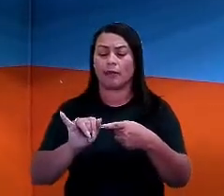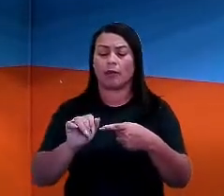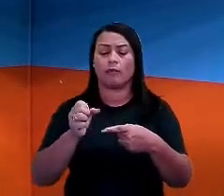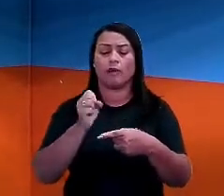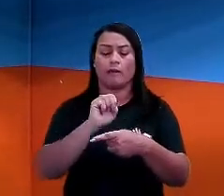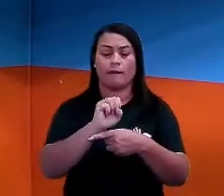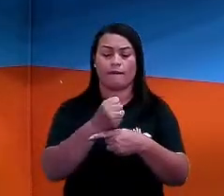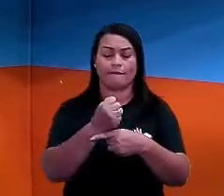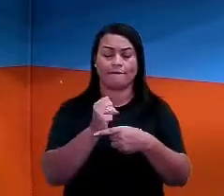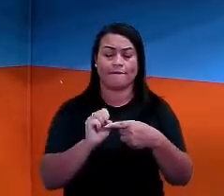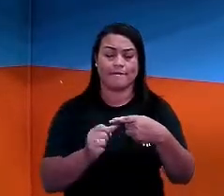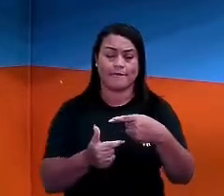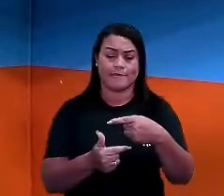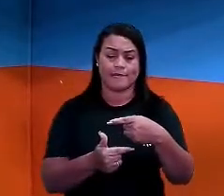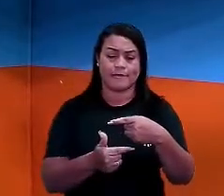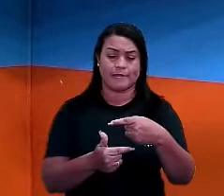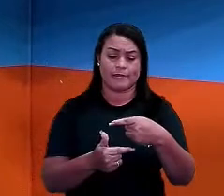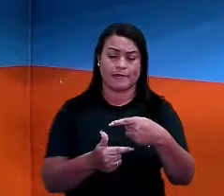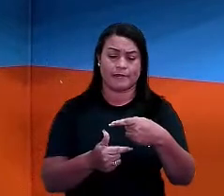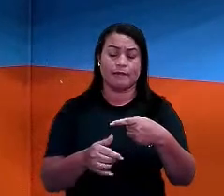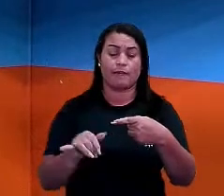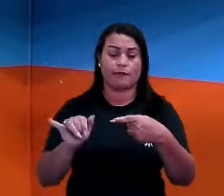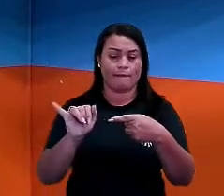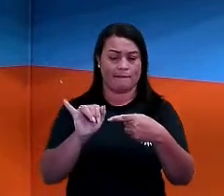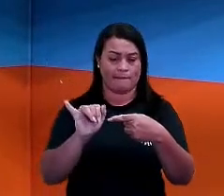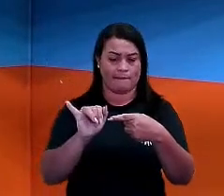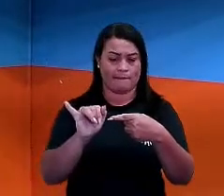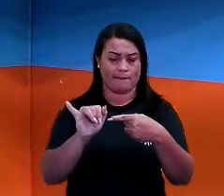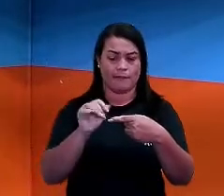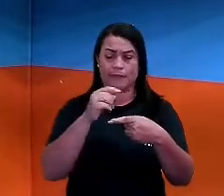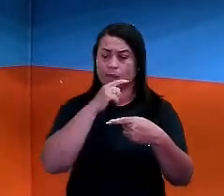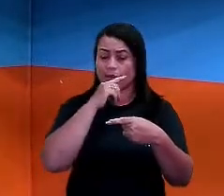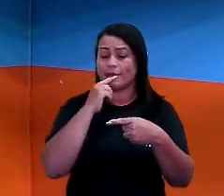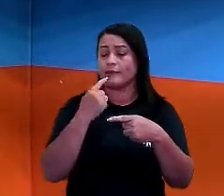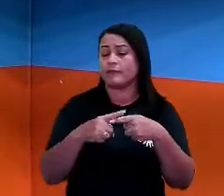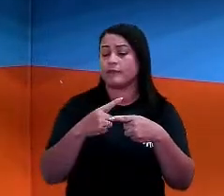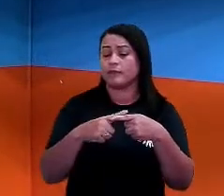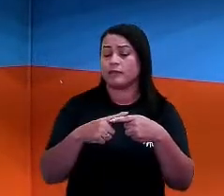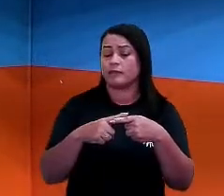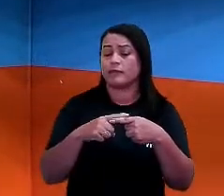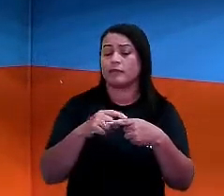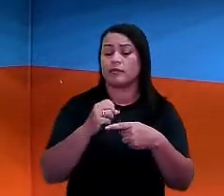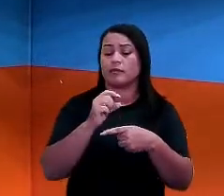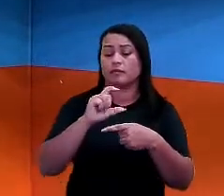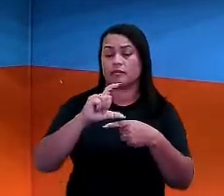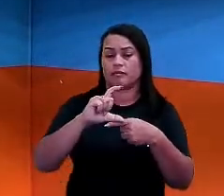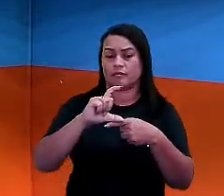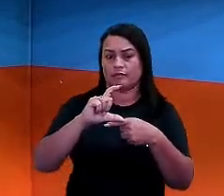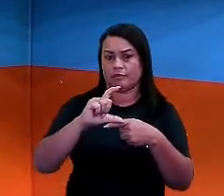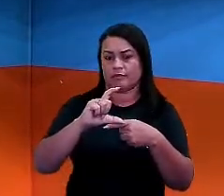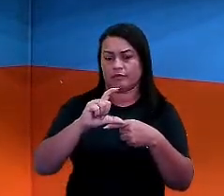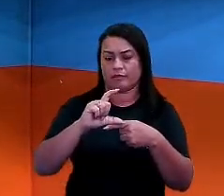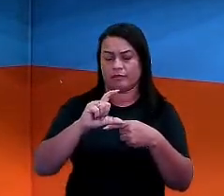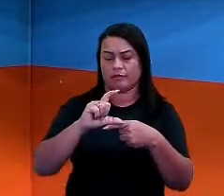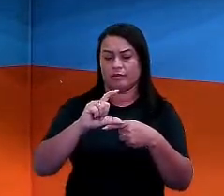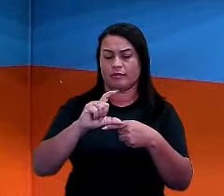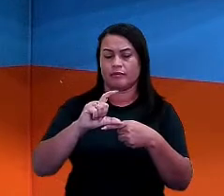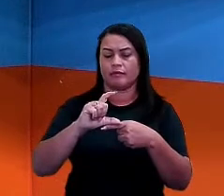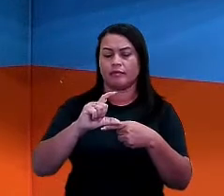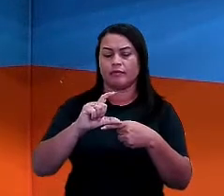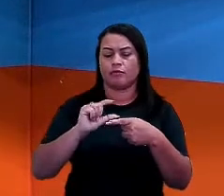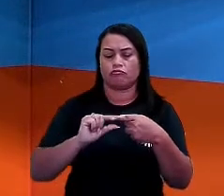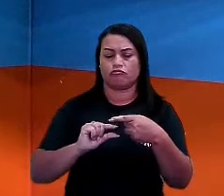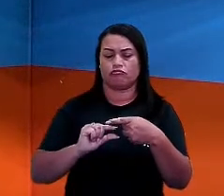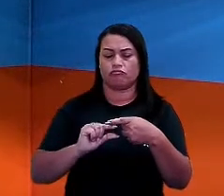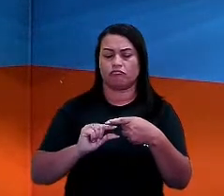sobre 2, 8 meios. É uma fração imprópria. Por quê? Numerador maior. Aqui, 1